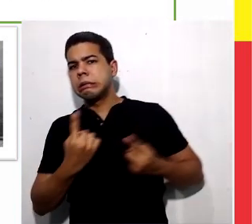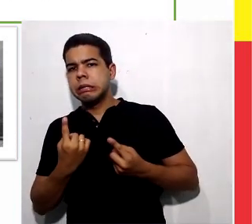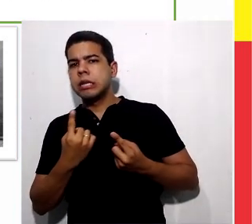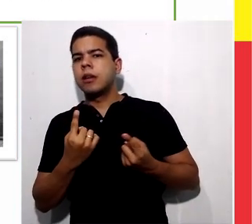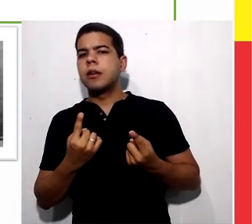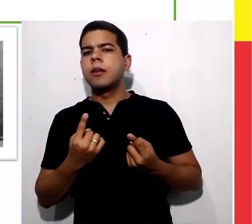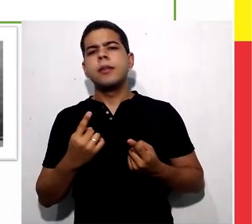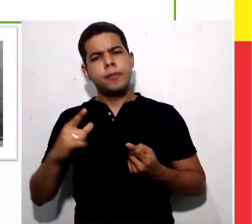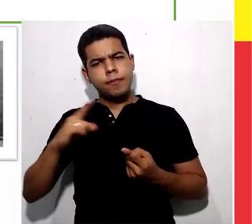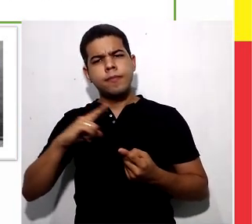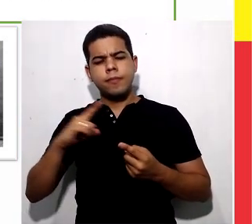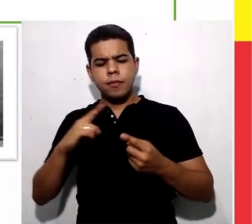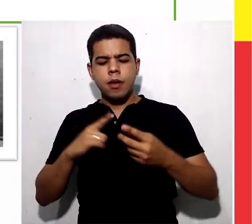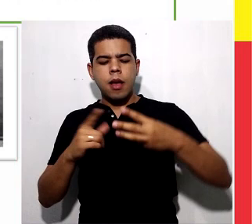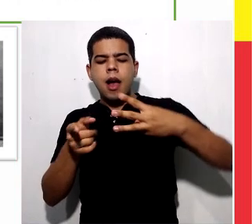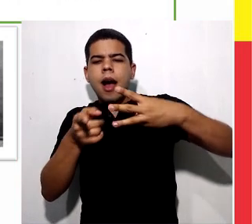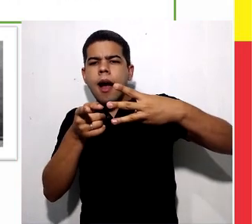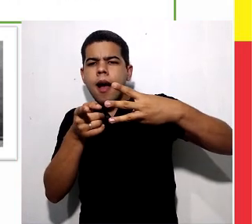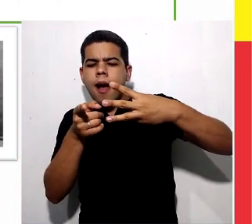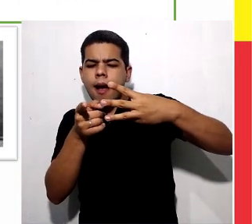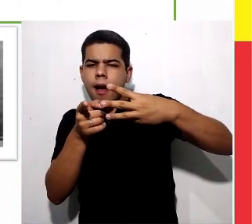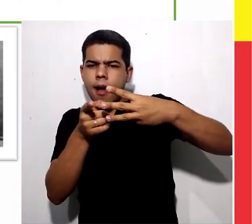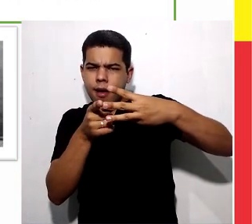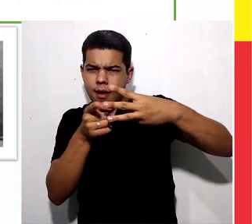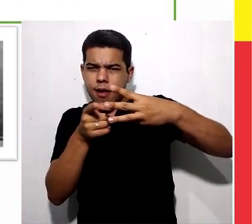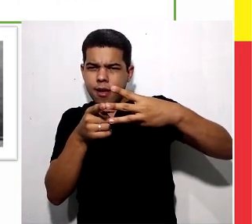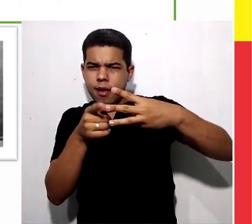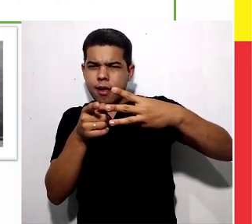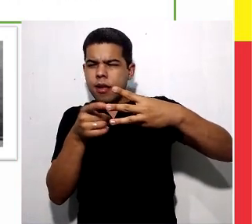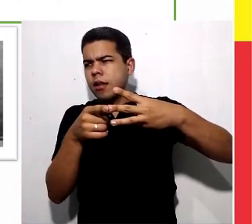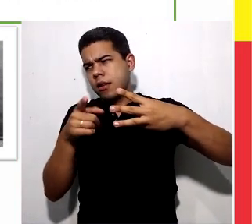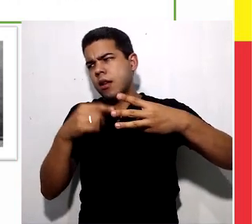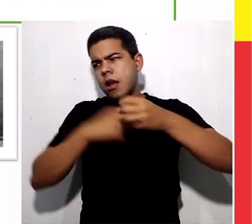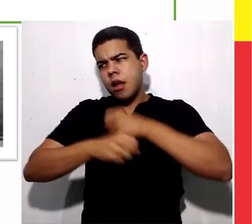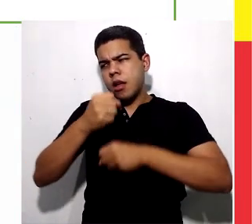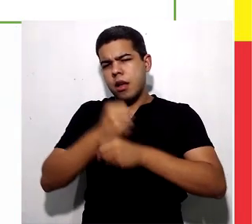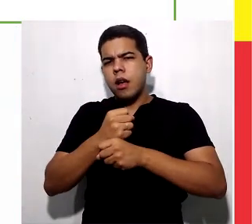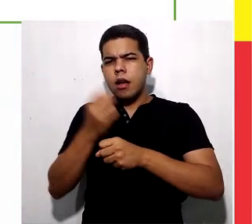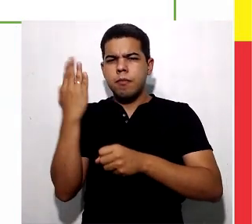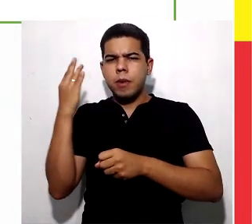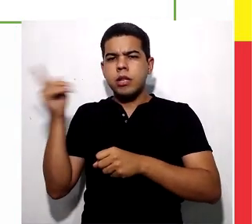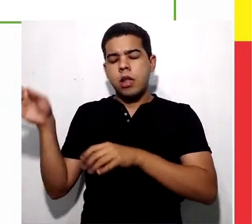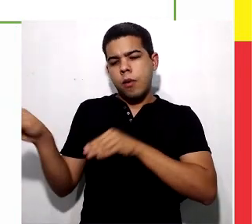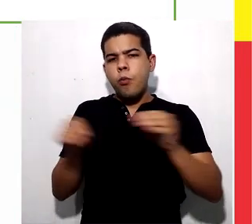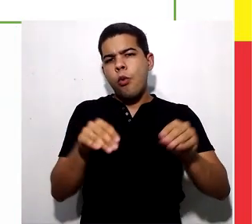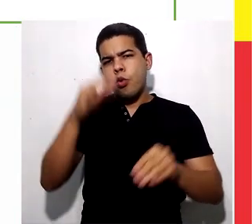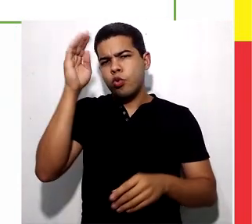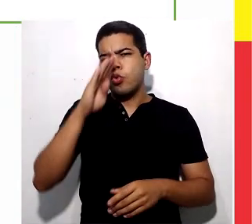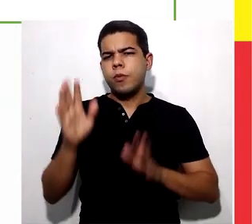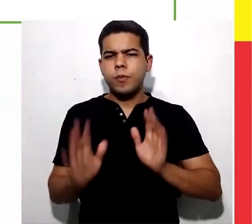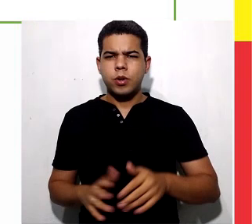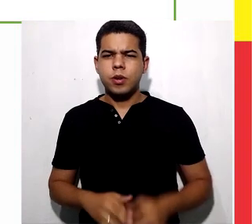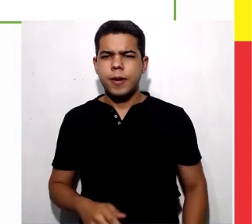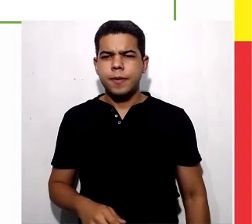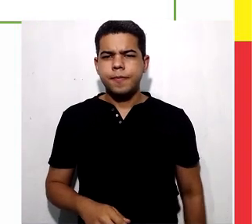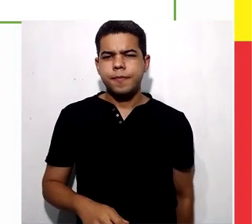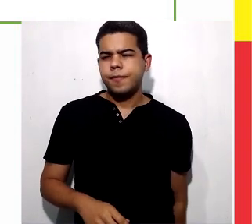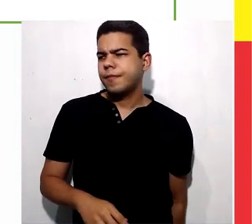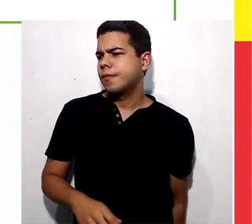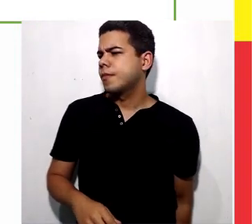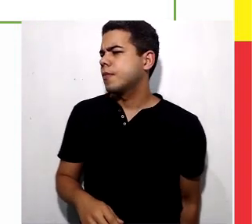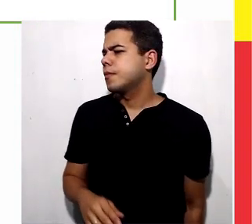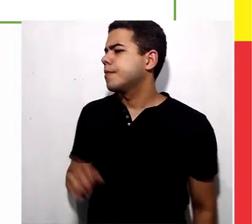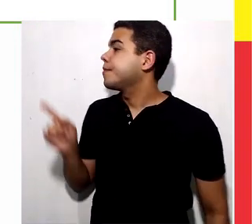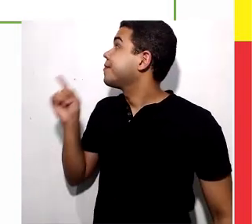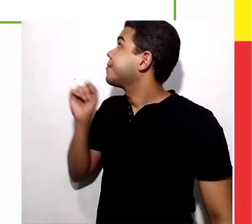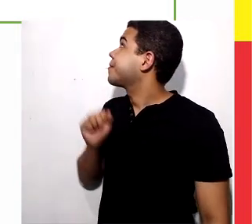entre 1932 a 33. Ela já estava no Brasil, certo? E a gente acha interessante a Recife, né, como ela